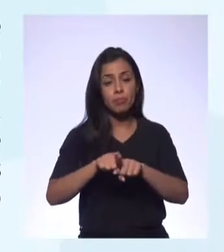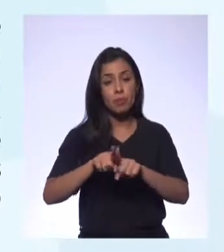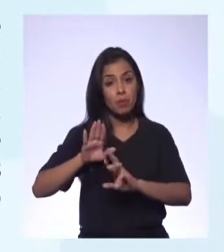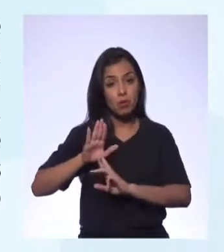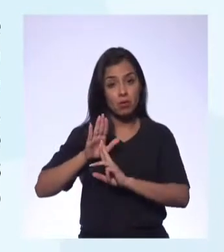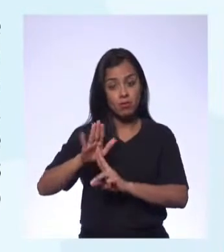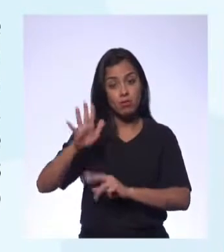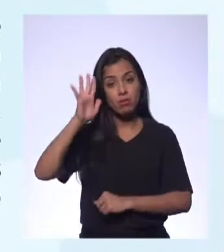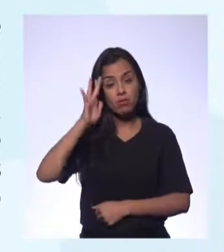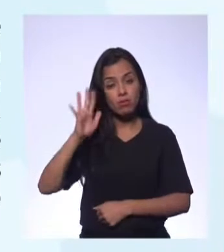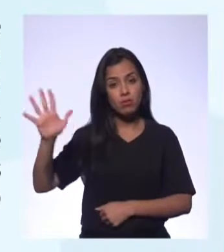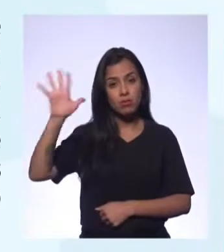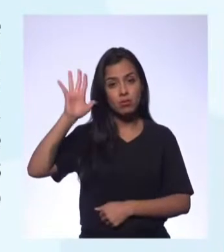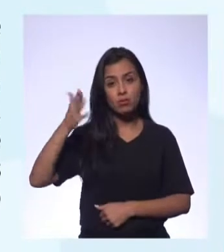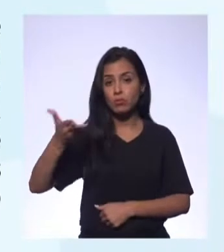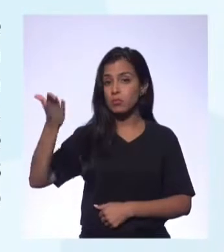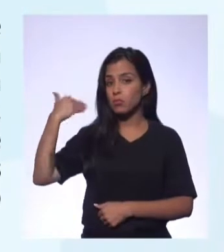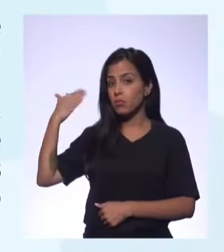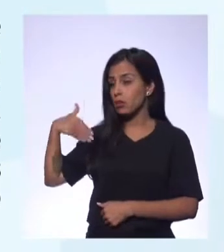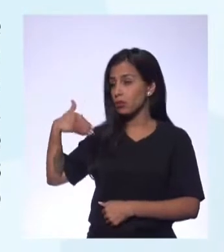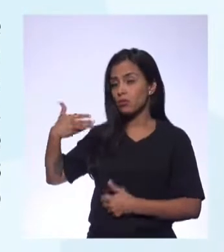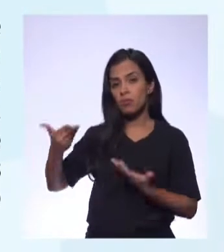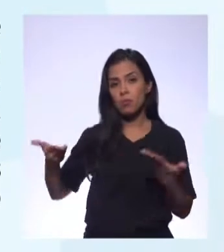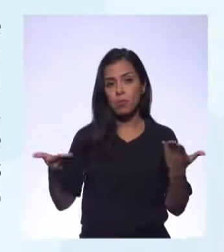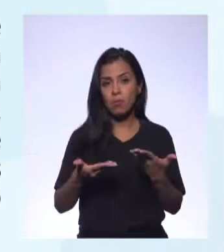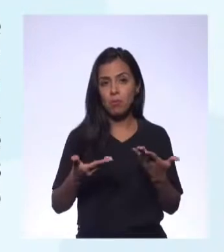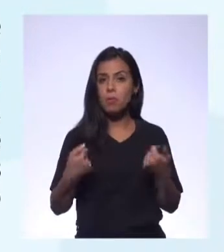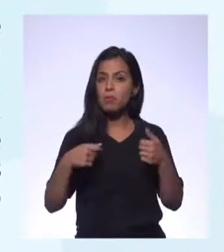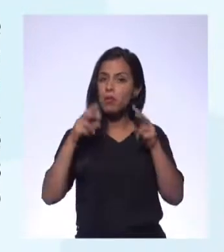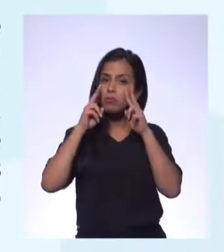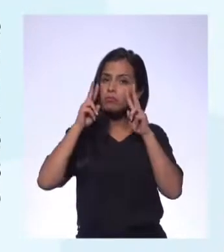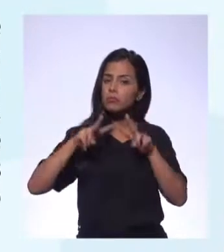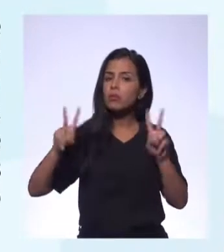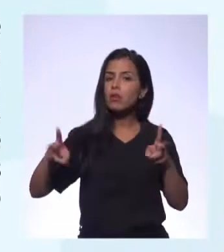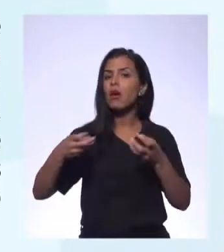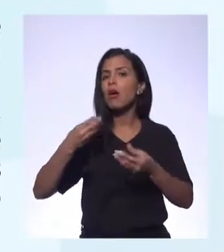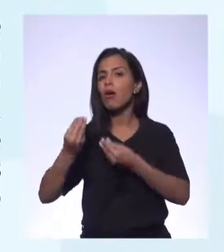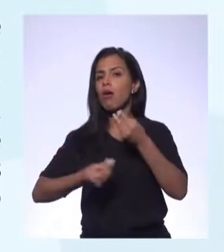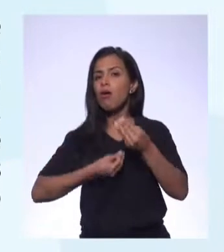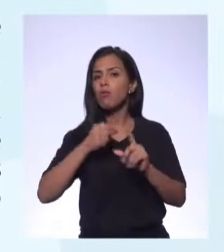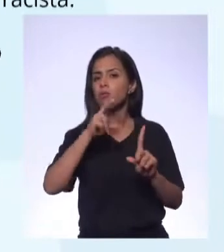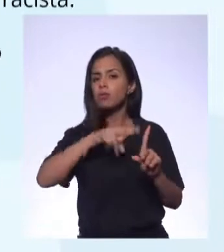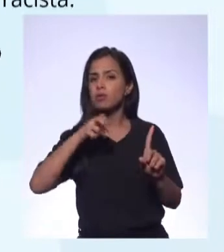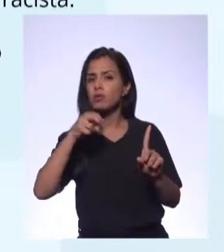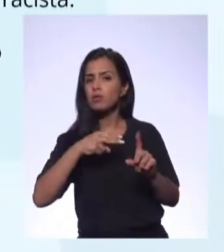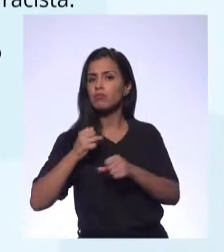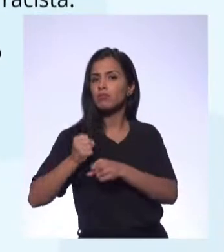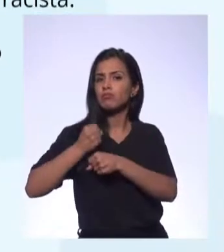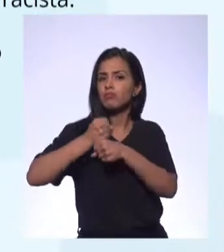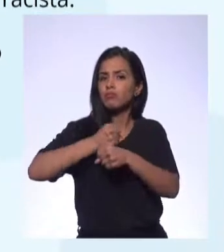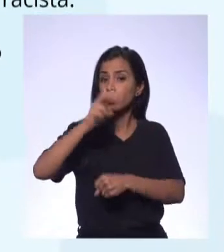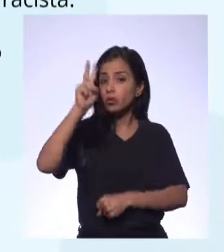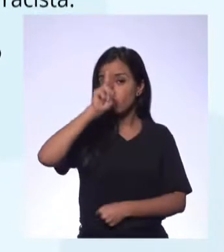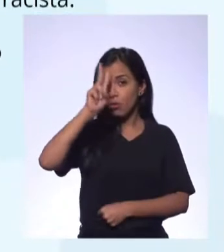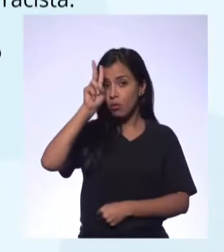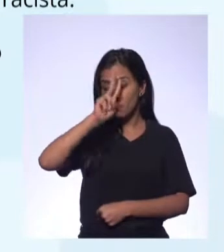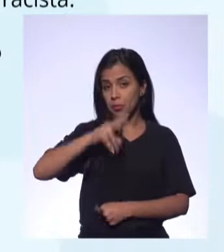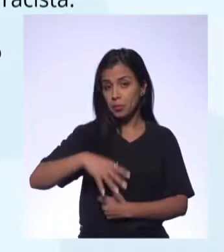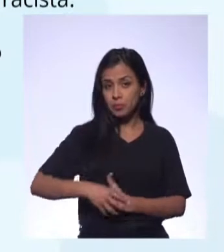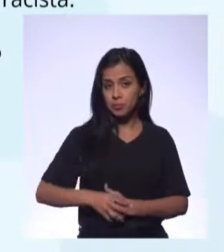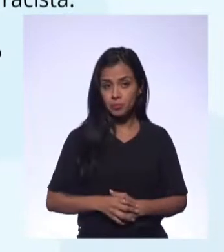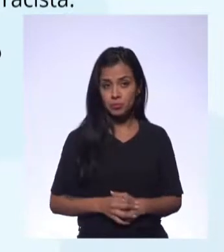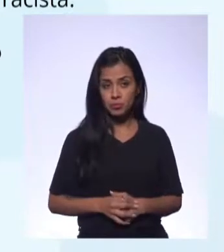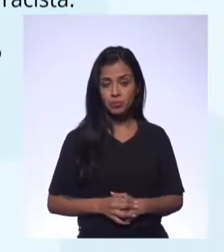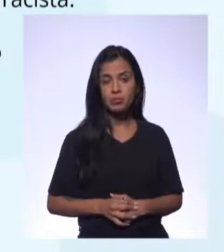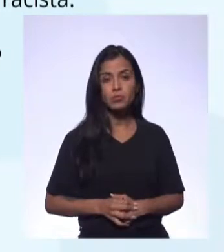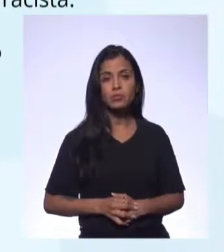o passado, precisamos analisar como esse olhar foi construído historicamente. Um aspecto